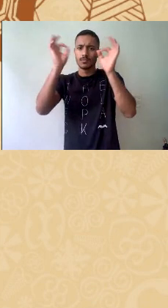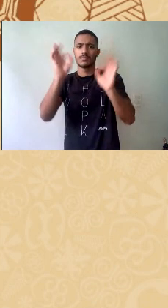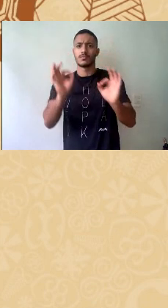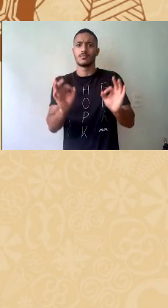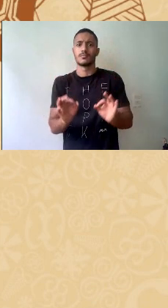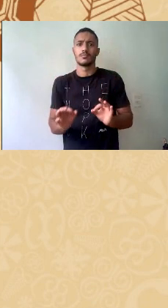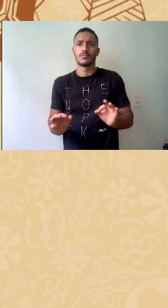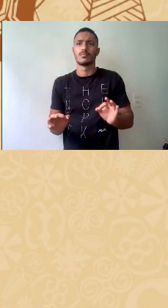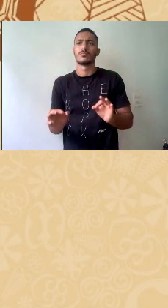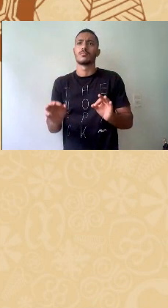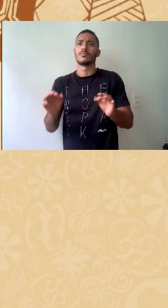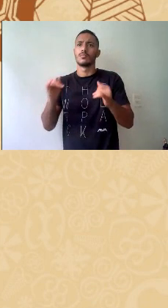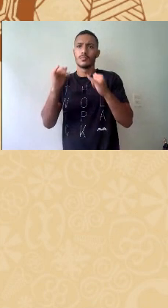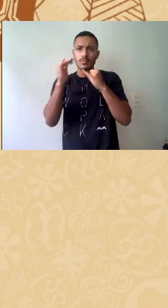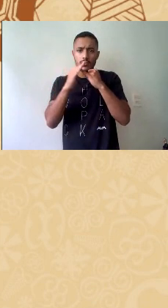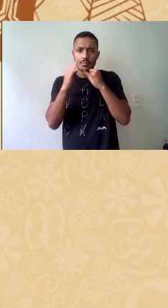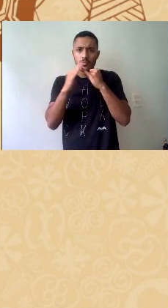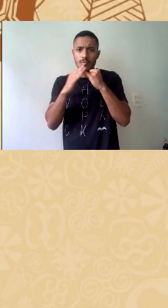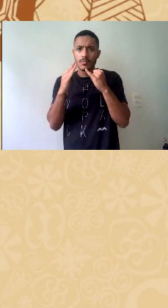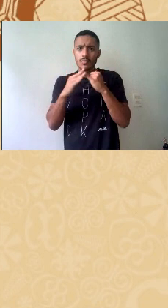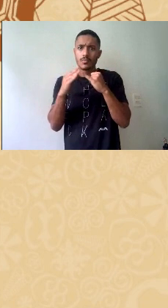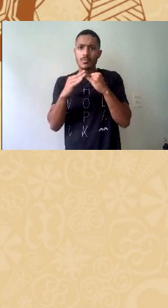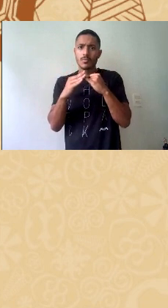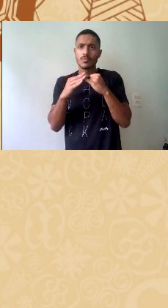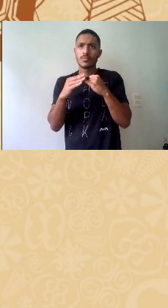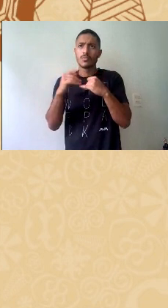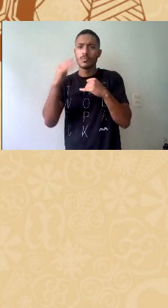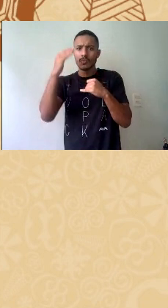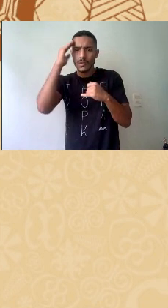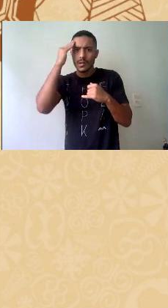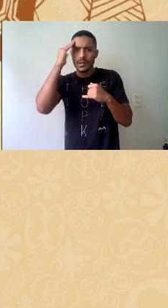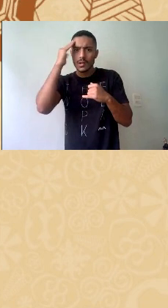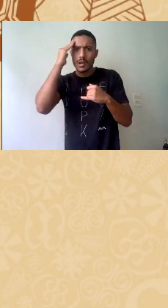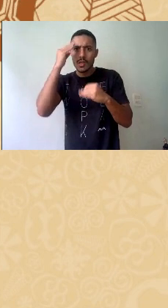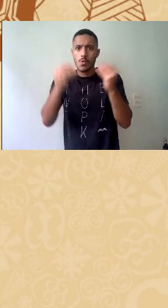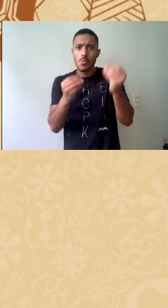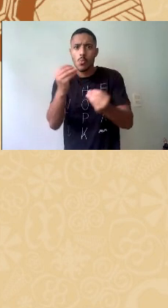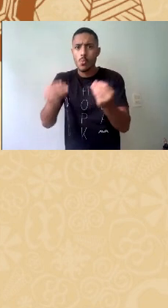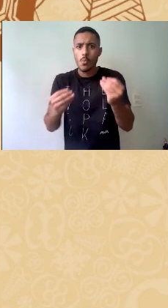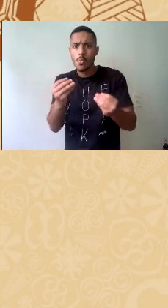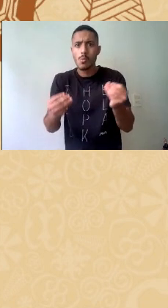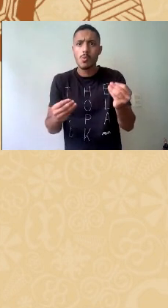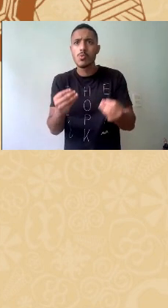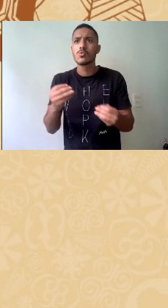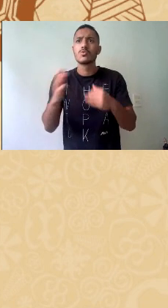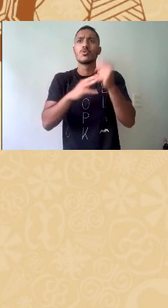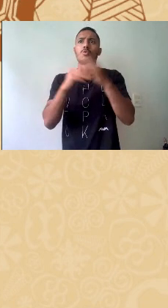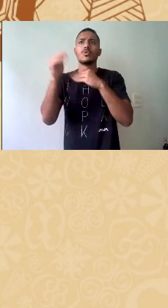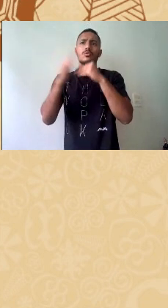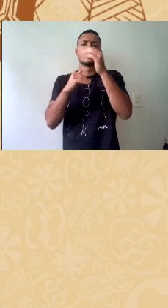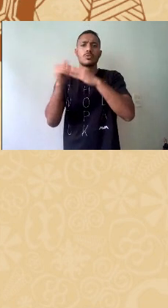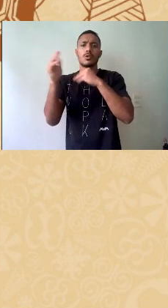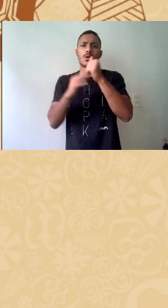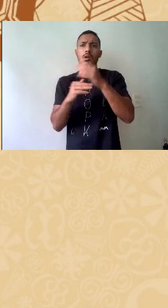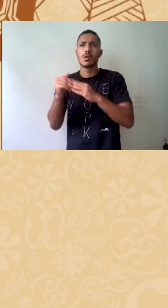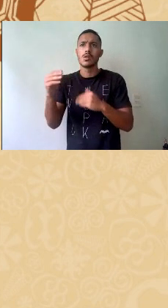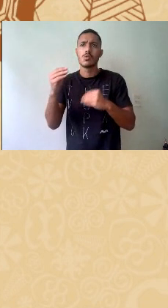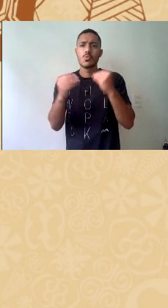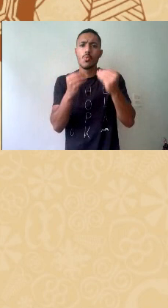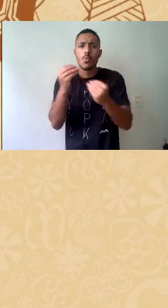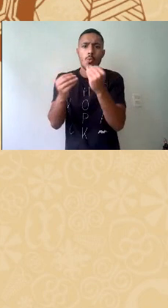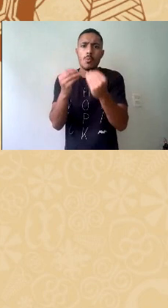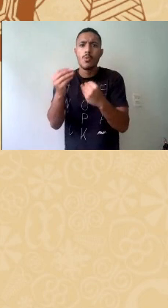isso, né? Sua organização está exercendo prática de racismo institucional? Vamos lá identificar o que é e vamos propor alguma coisa,